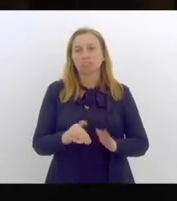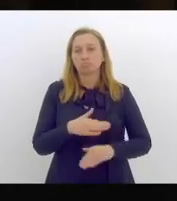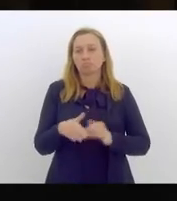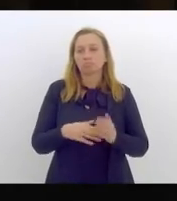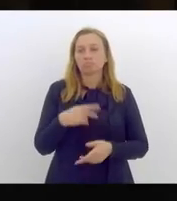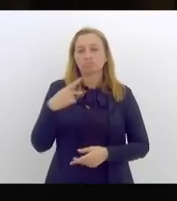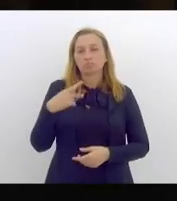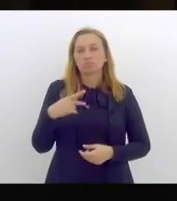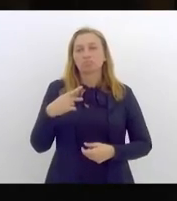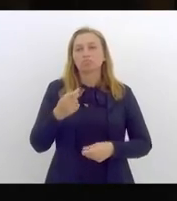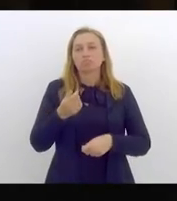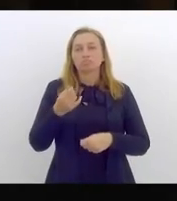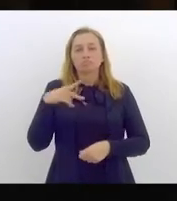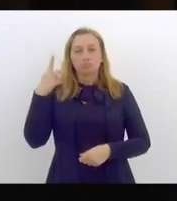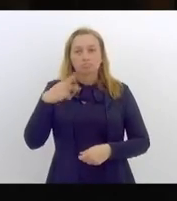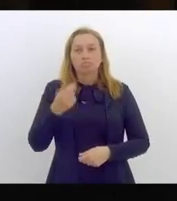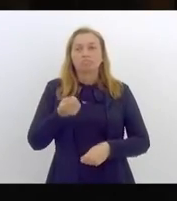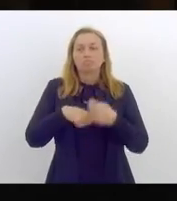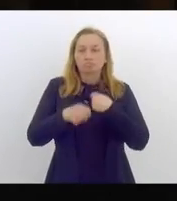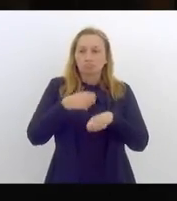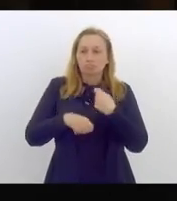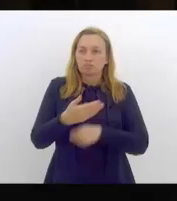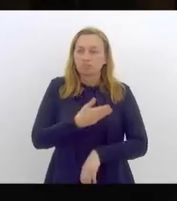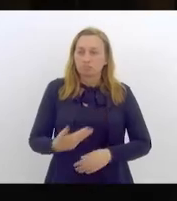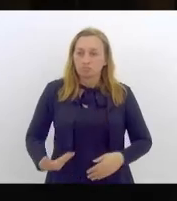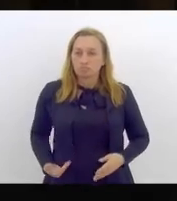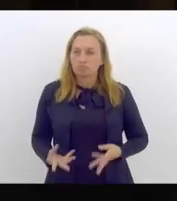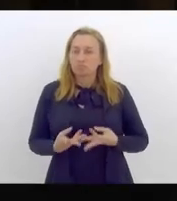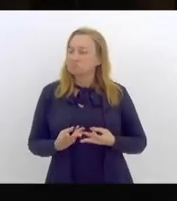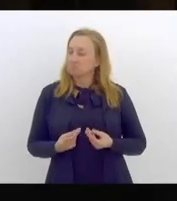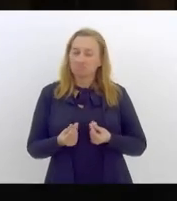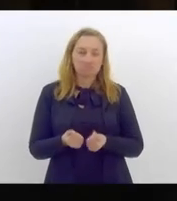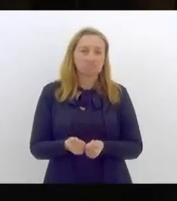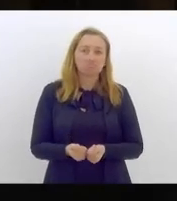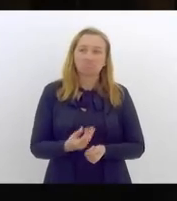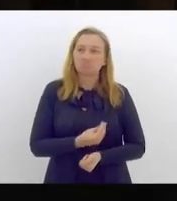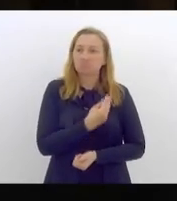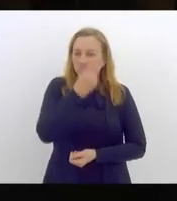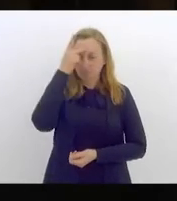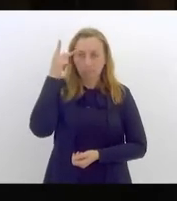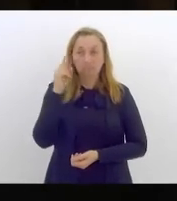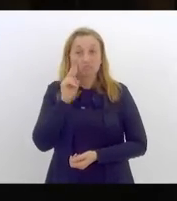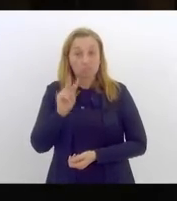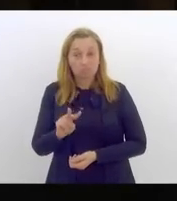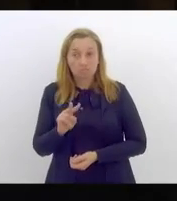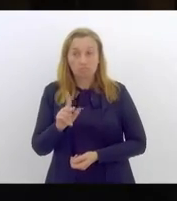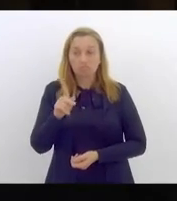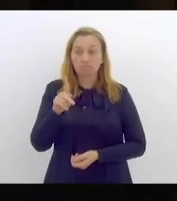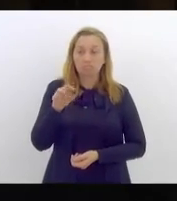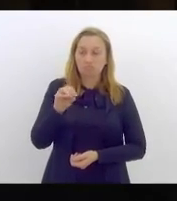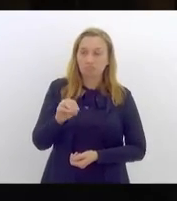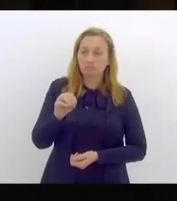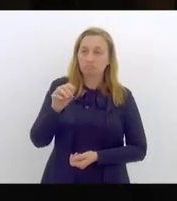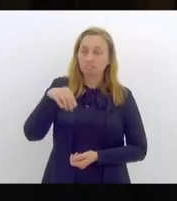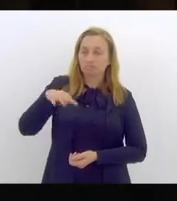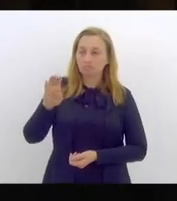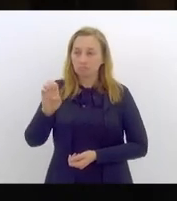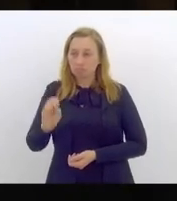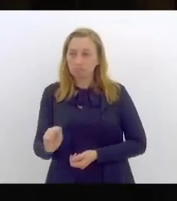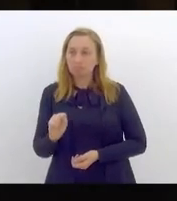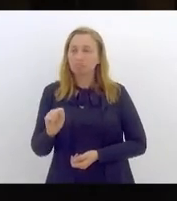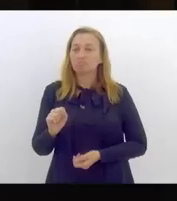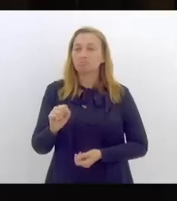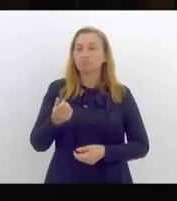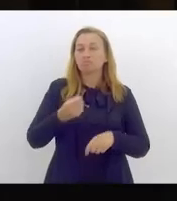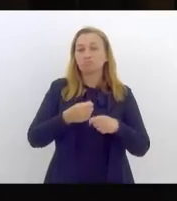política econômica desse governo insensível à vida das pessoas. A gente viu aí o Paulo Guedes, ministro da